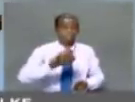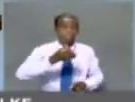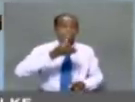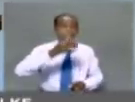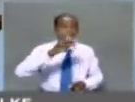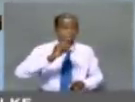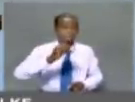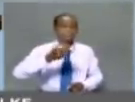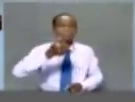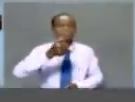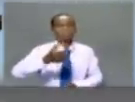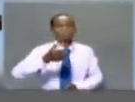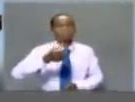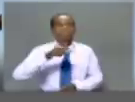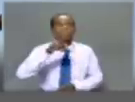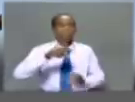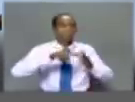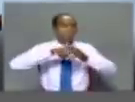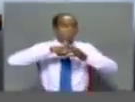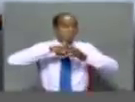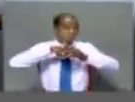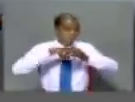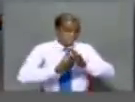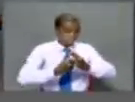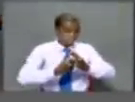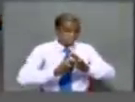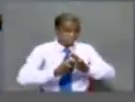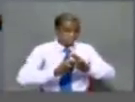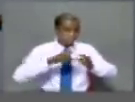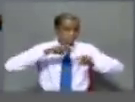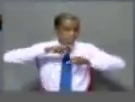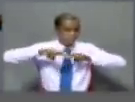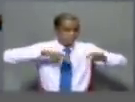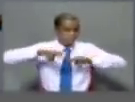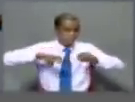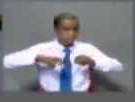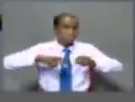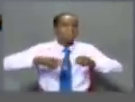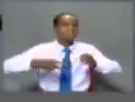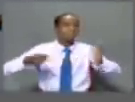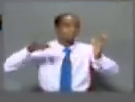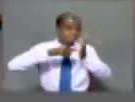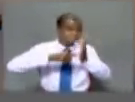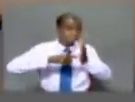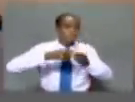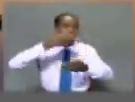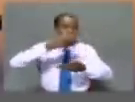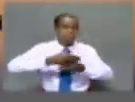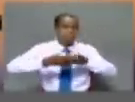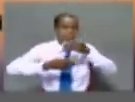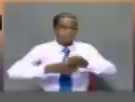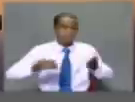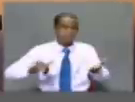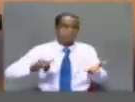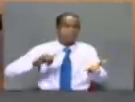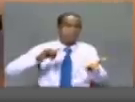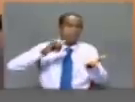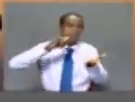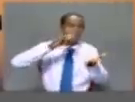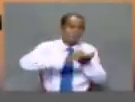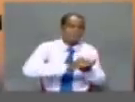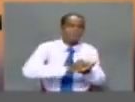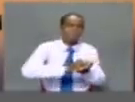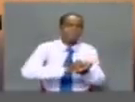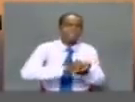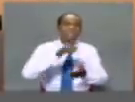para a construção do novo Aeroporto Internacional de Luanda. Um aeroporto que seria capaz de receber até 15